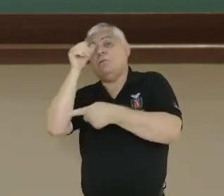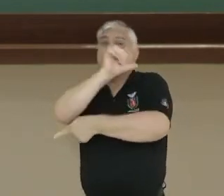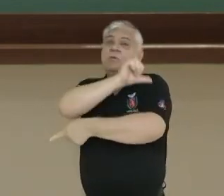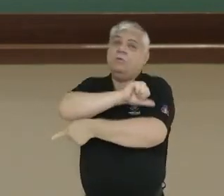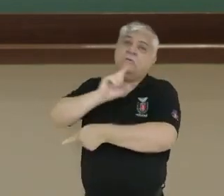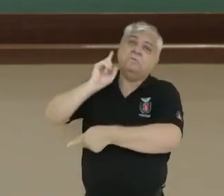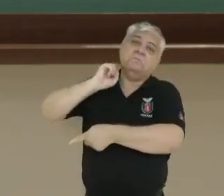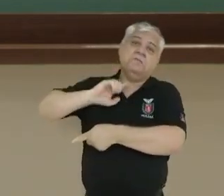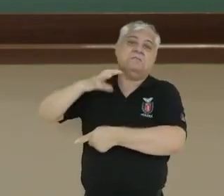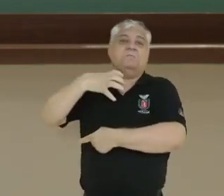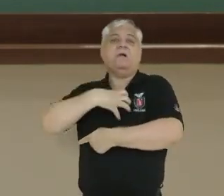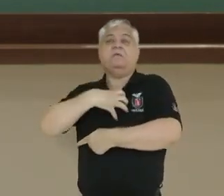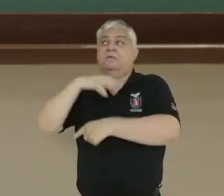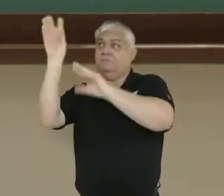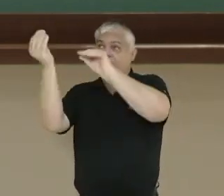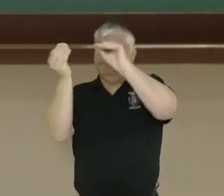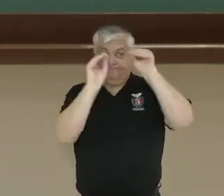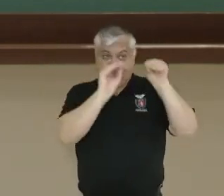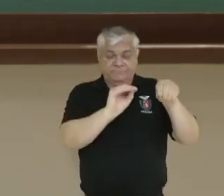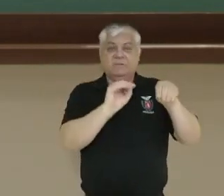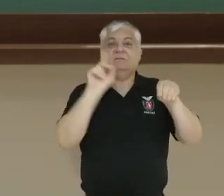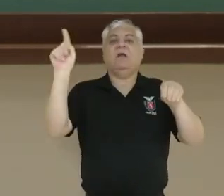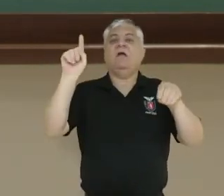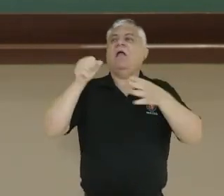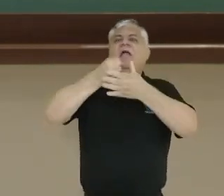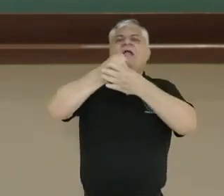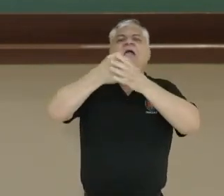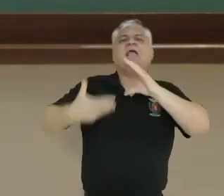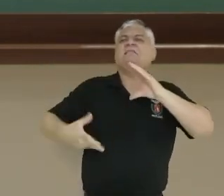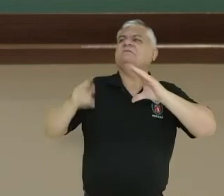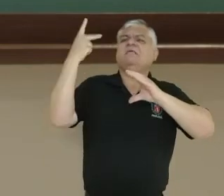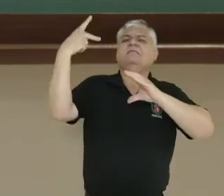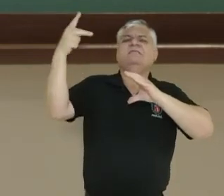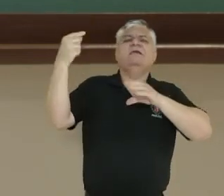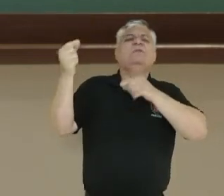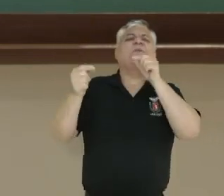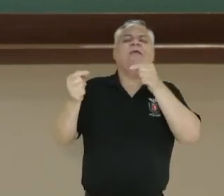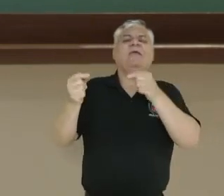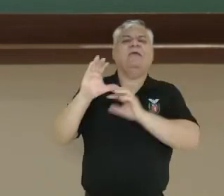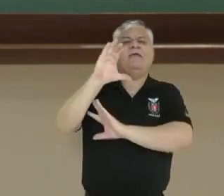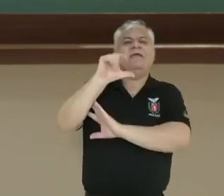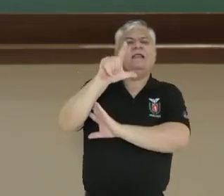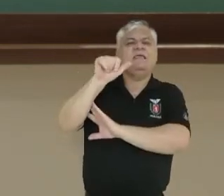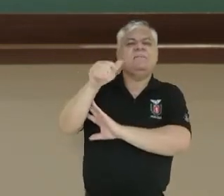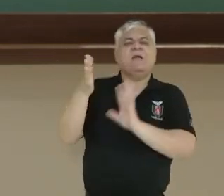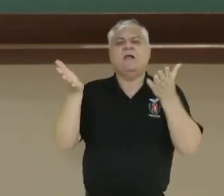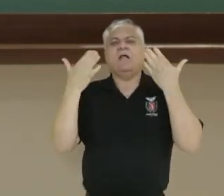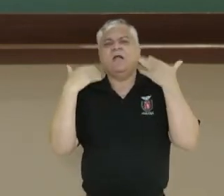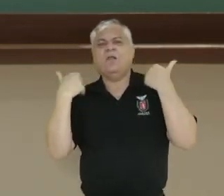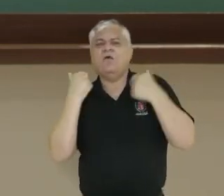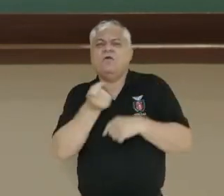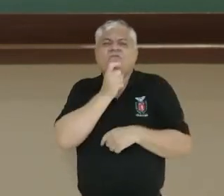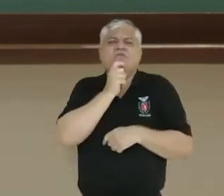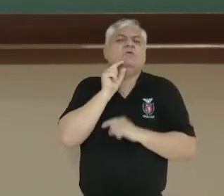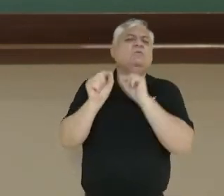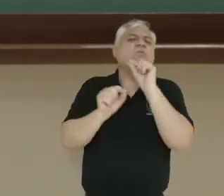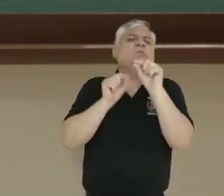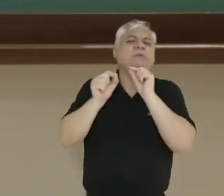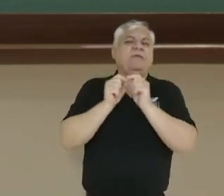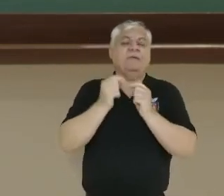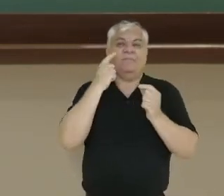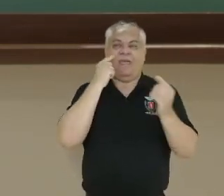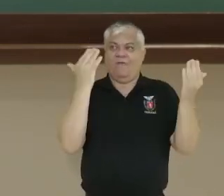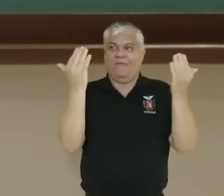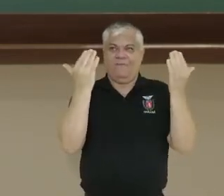e colocar ali algumas características desse tipo climático daquele estado, certo? Para a gente entender essas diferenças ali